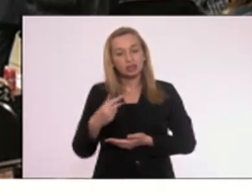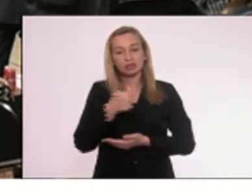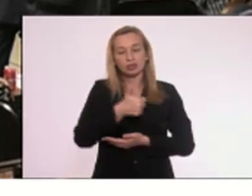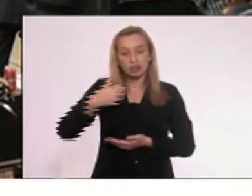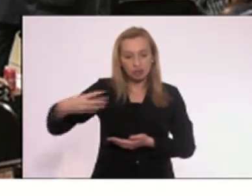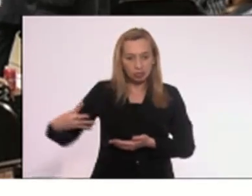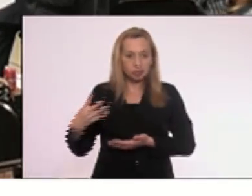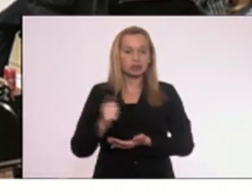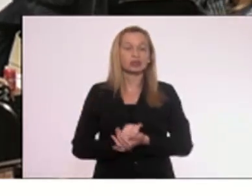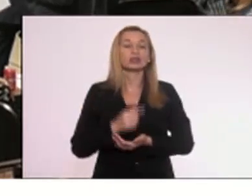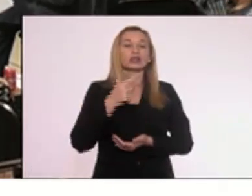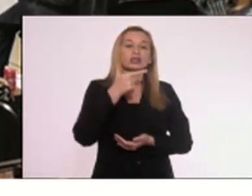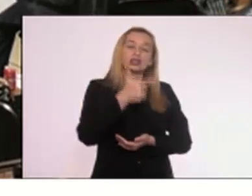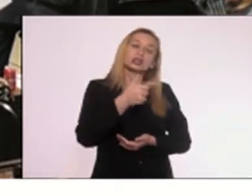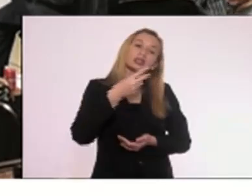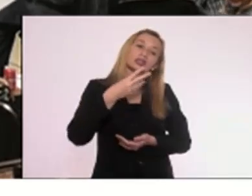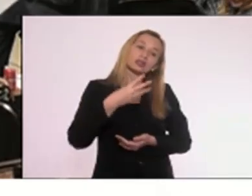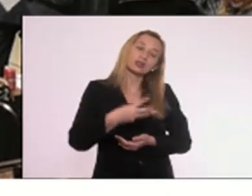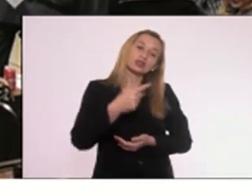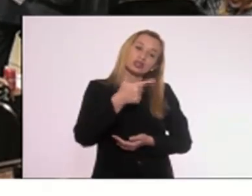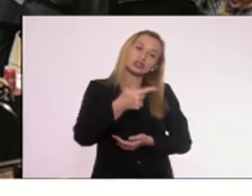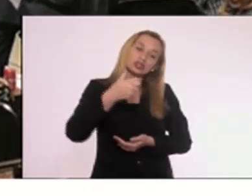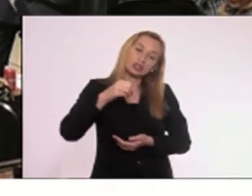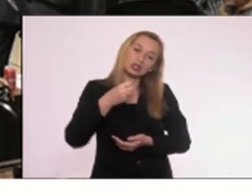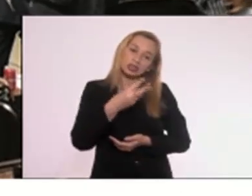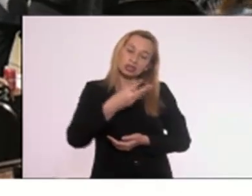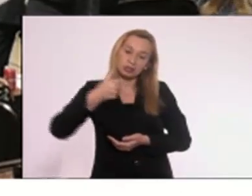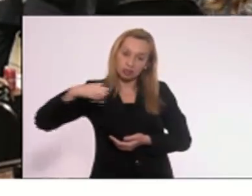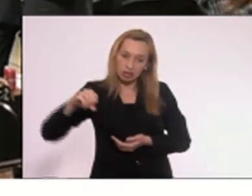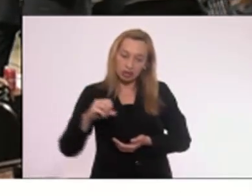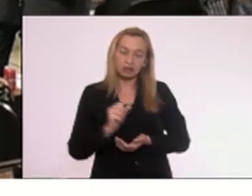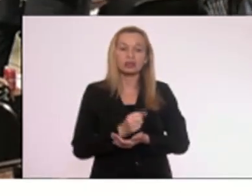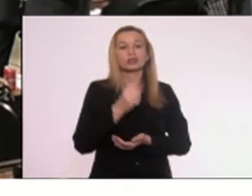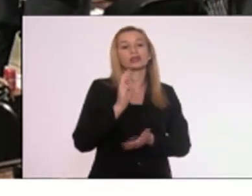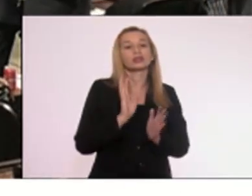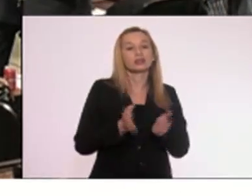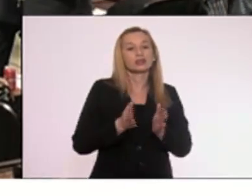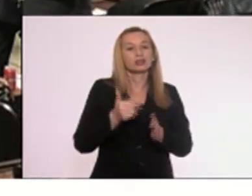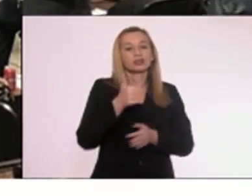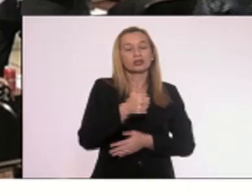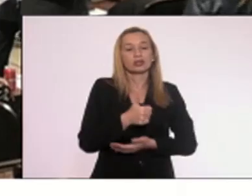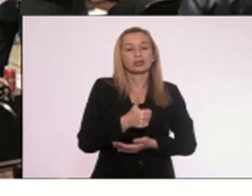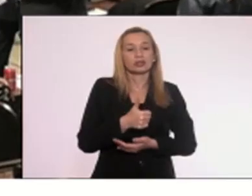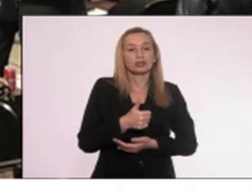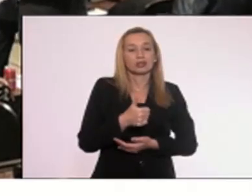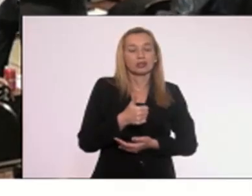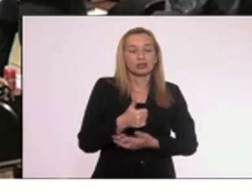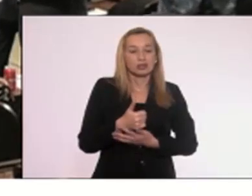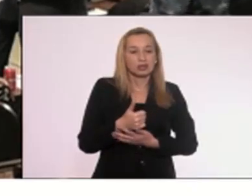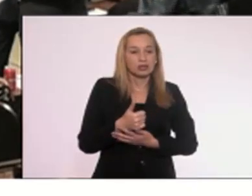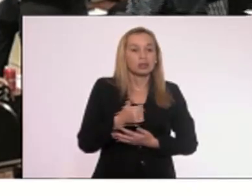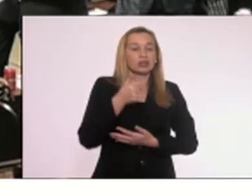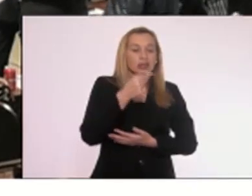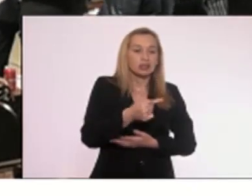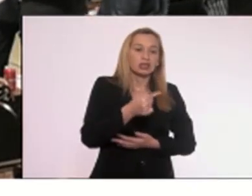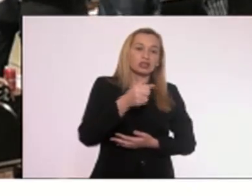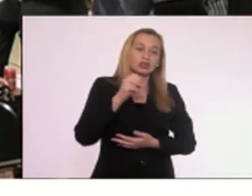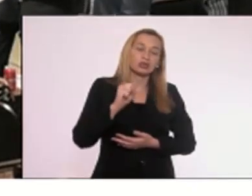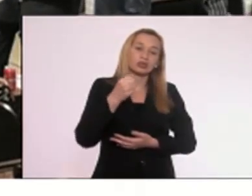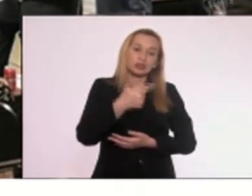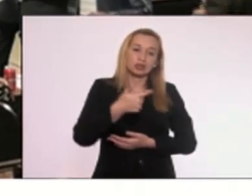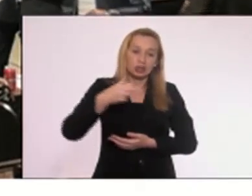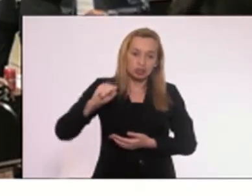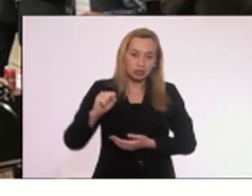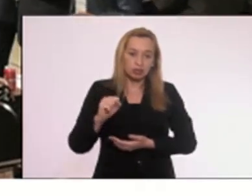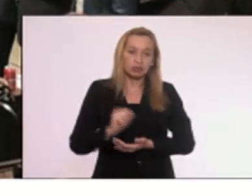2014, 3213 de 10 e agora o 4378 de 18. Exato. Que está, o 4378 de 18